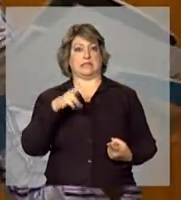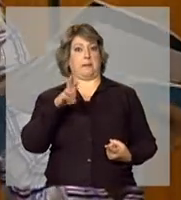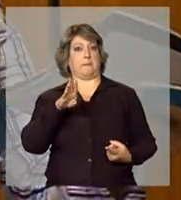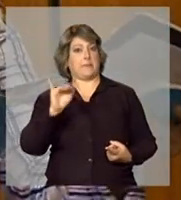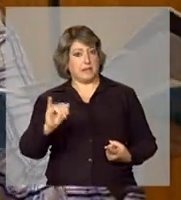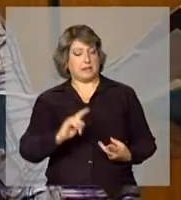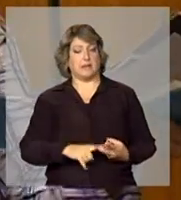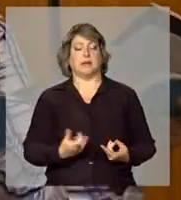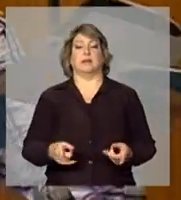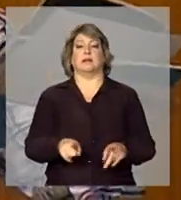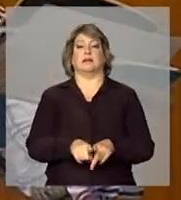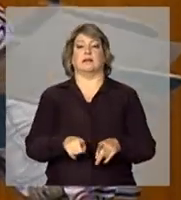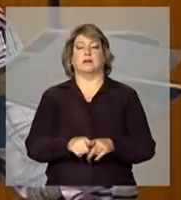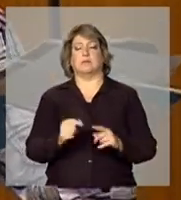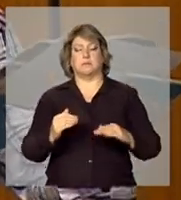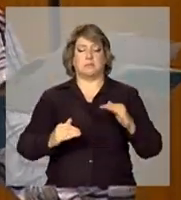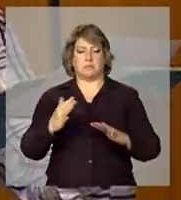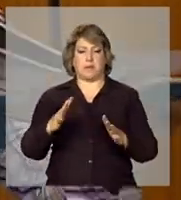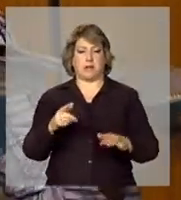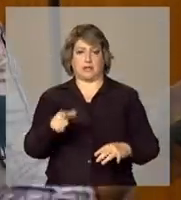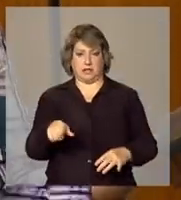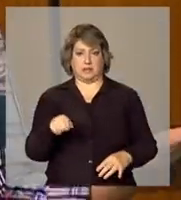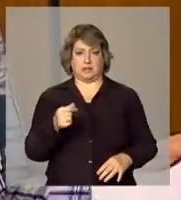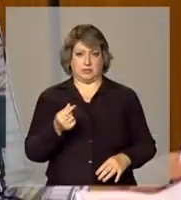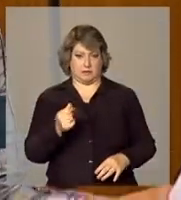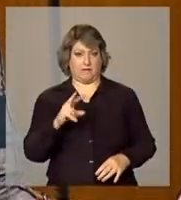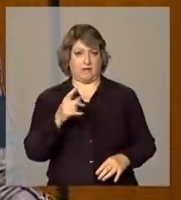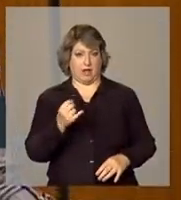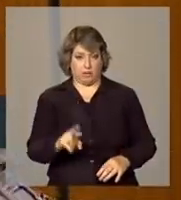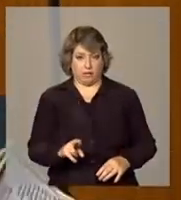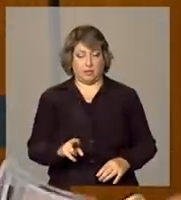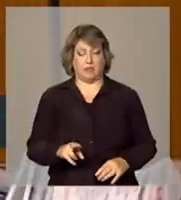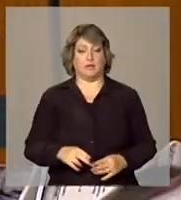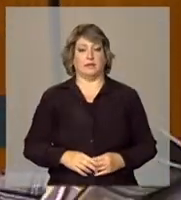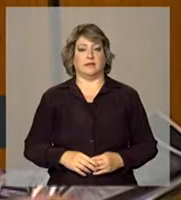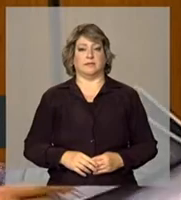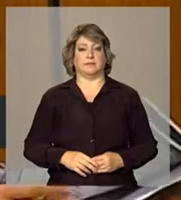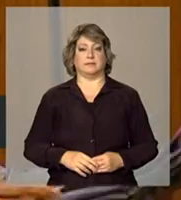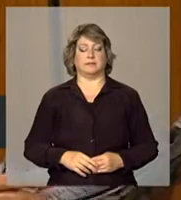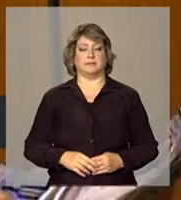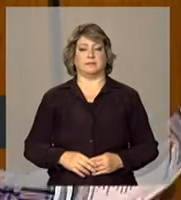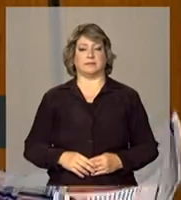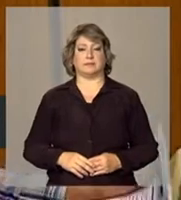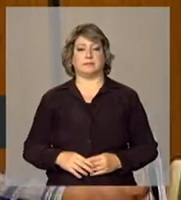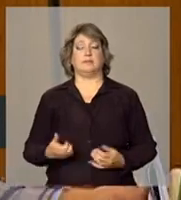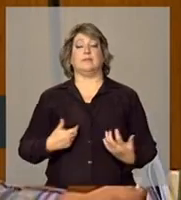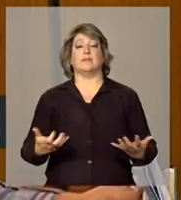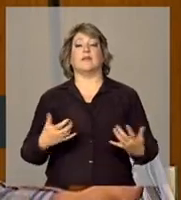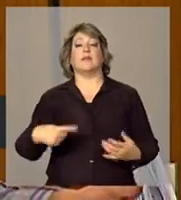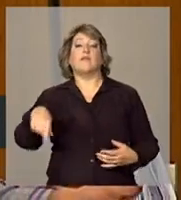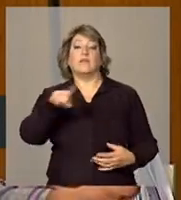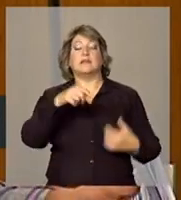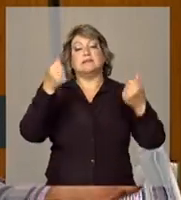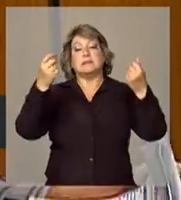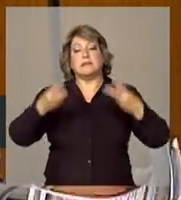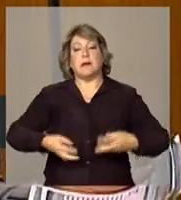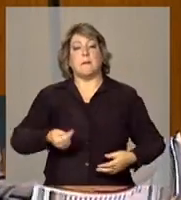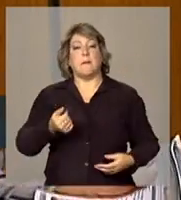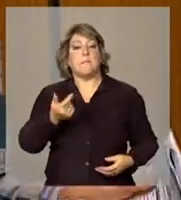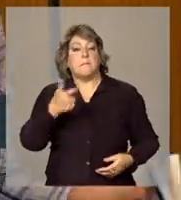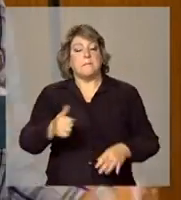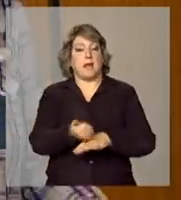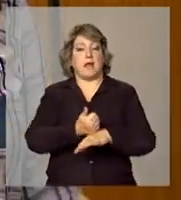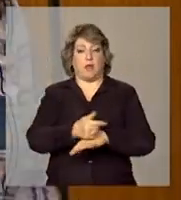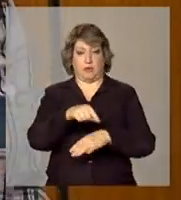cinco bilhões o mesmo valor aproximado desse desse dessas operações oficiais de crédito queria que vocês Retaliação um pouco